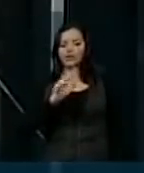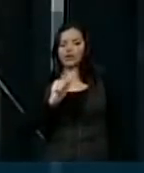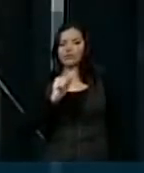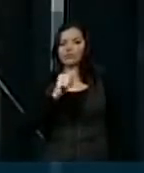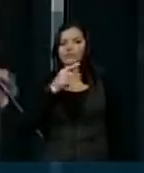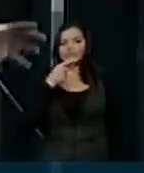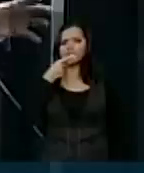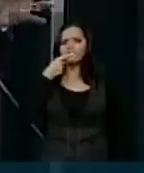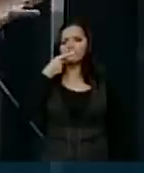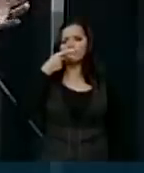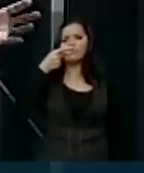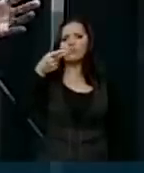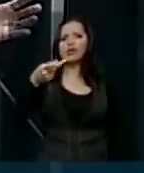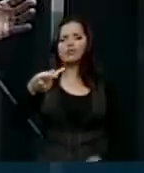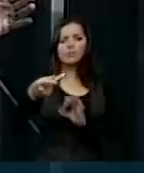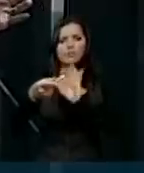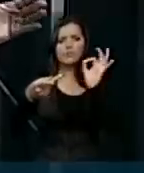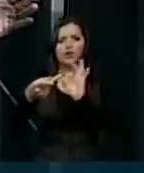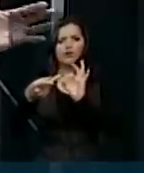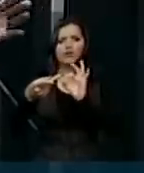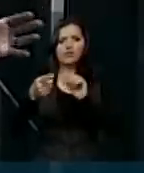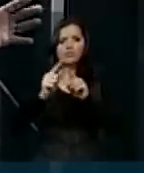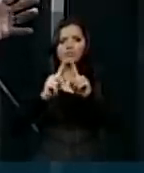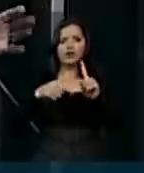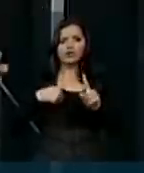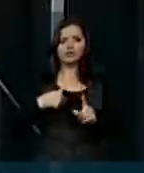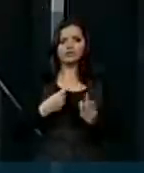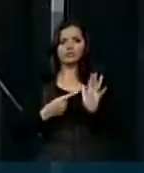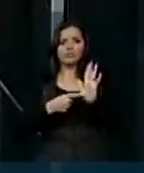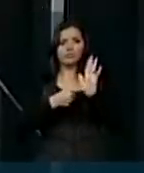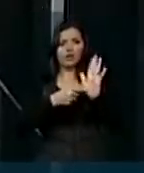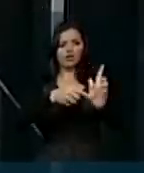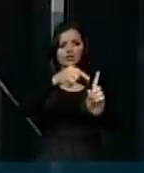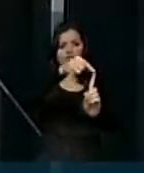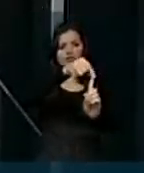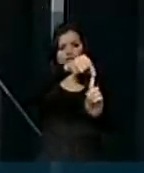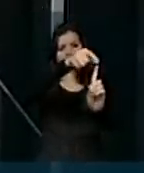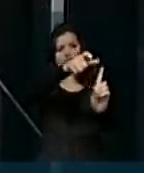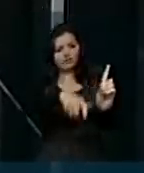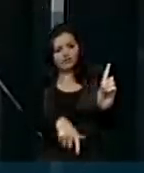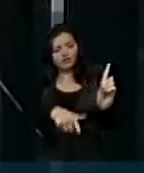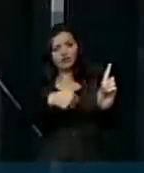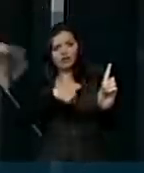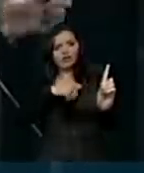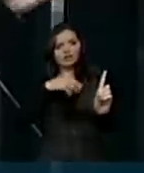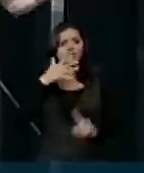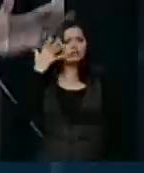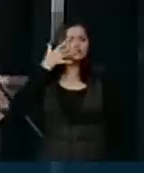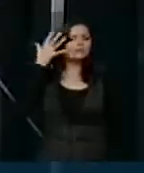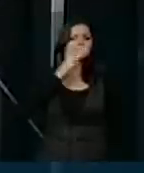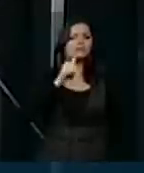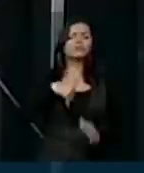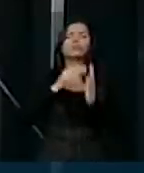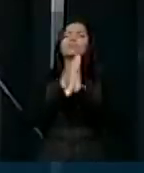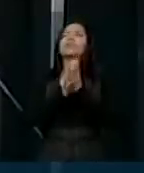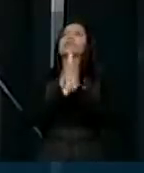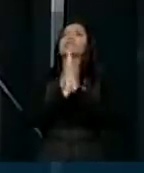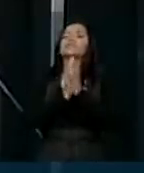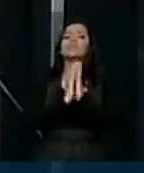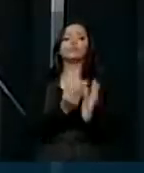foi ela por si um discurso eloquente em defesa da vida. Ela nos